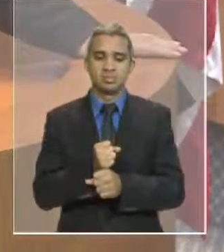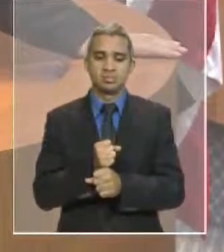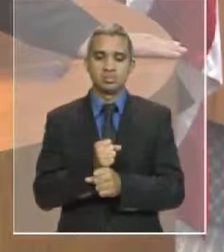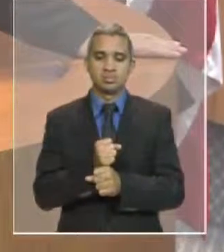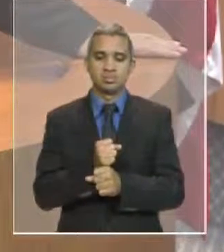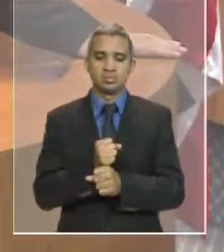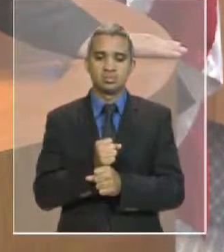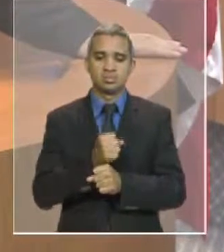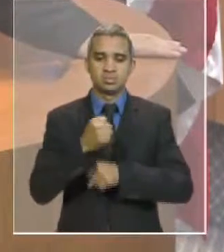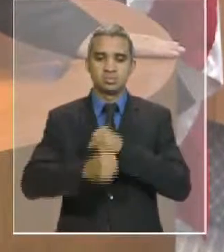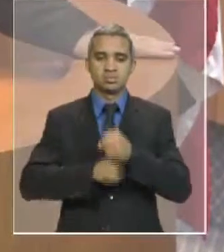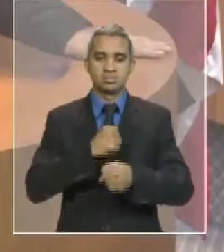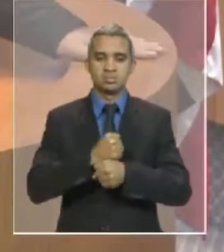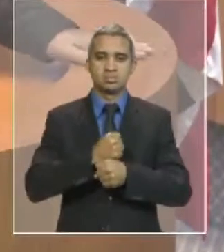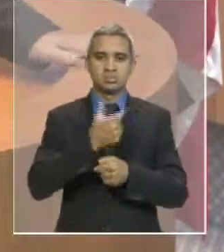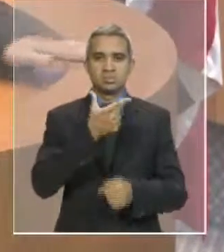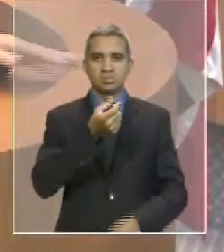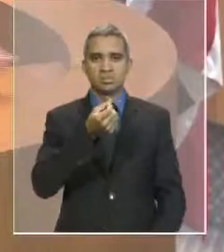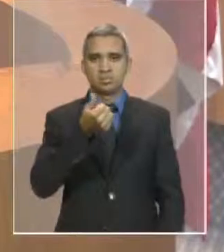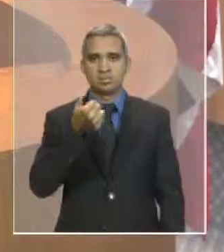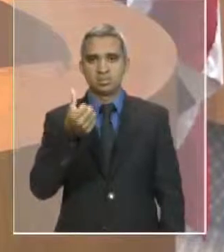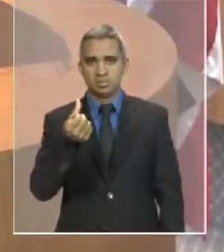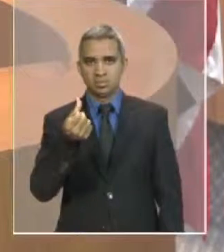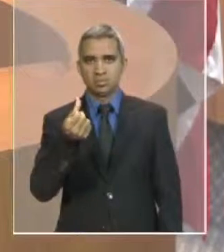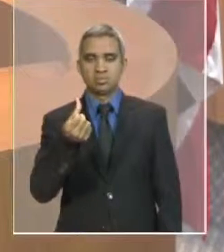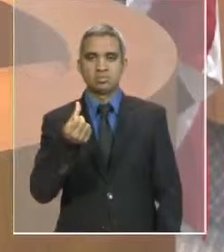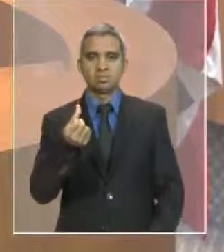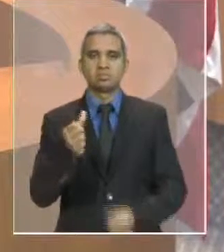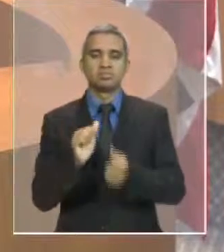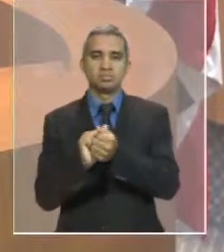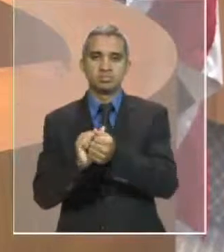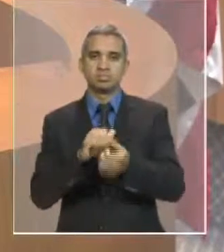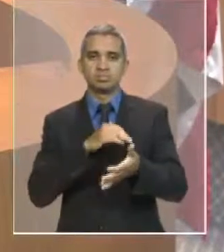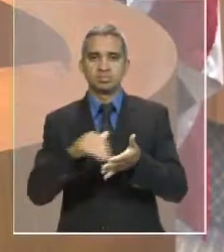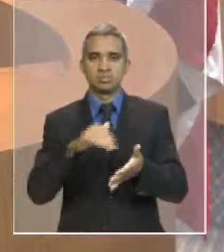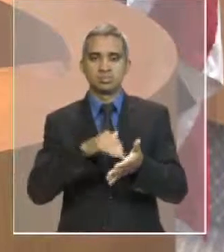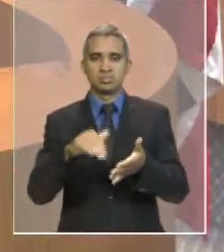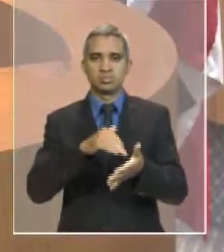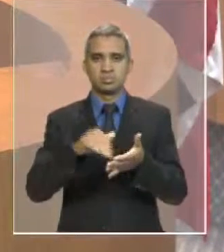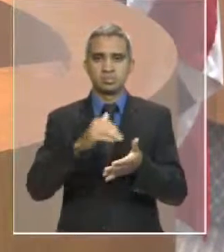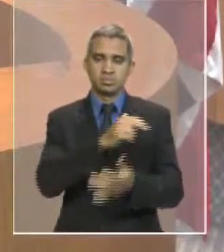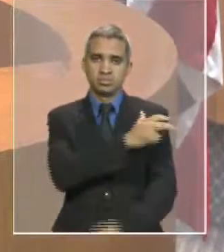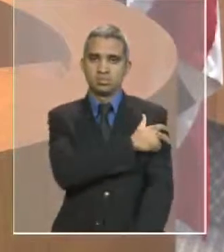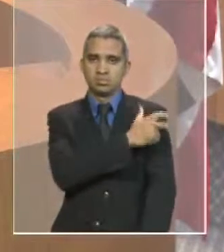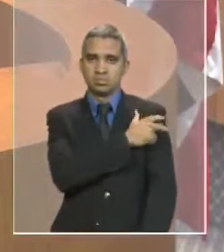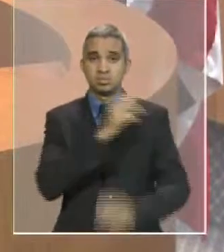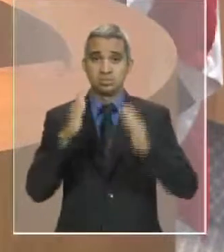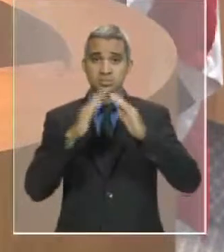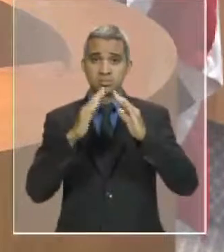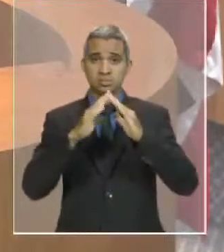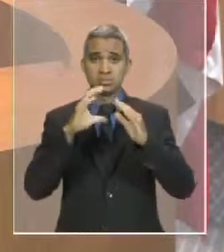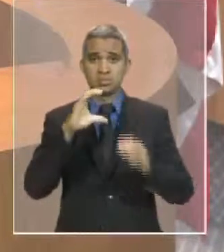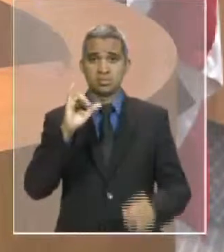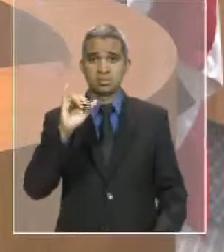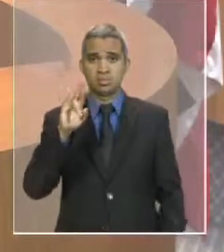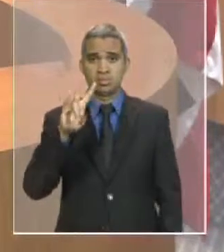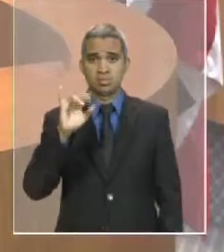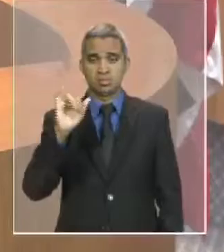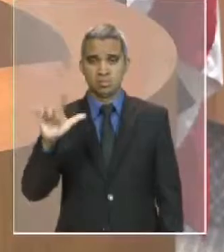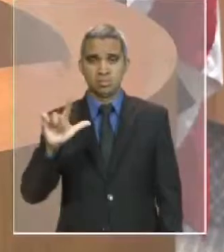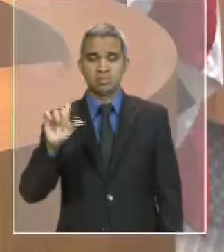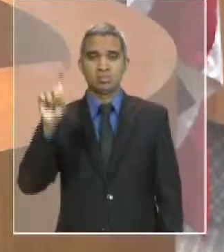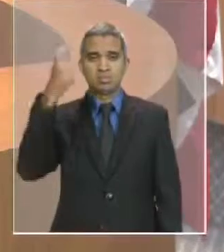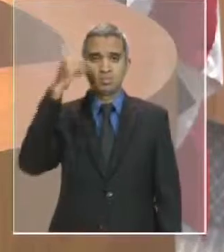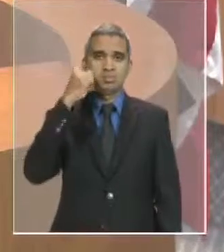de 2016, com o secretário-chefe da Casa Civil, ex-deputado Marcelo Tavares, doutora